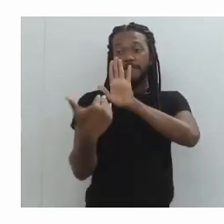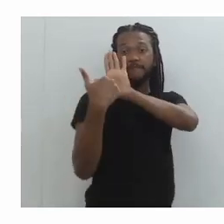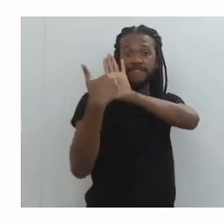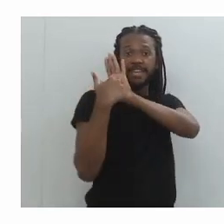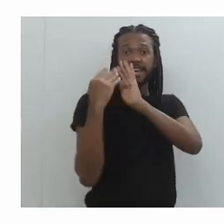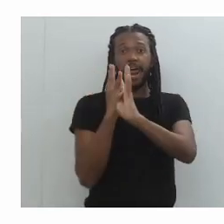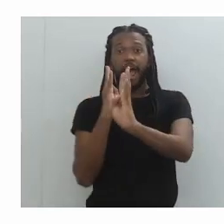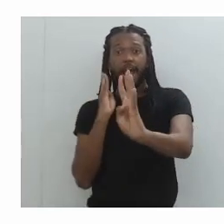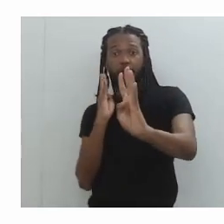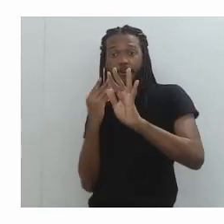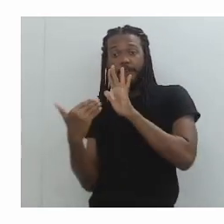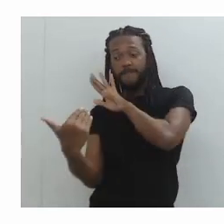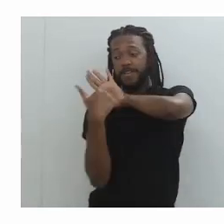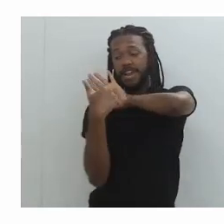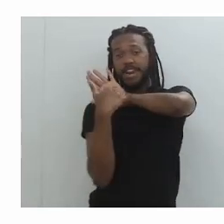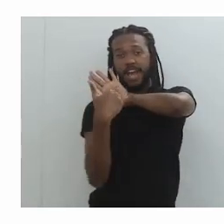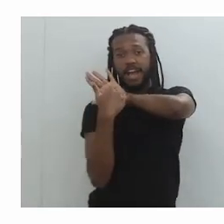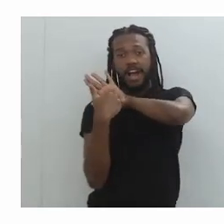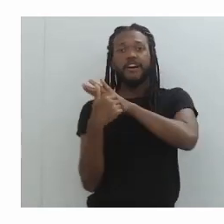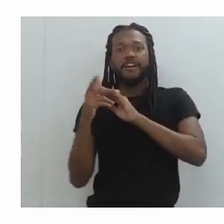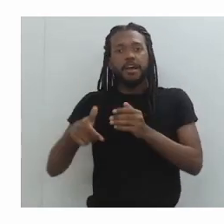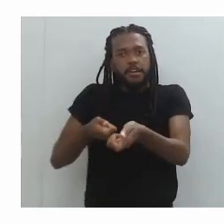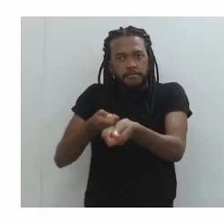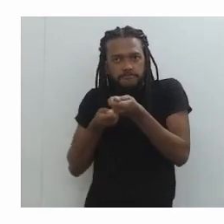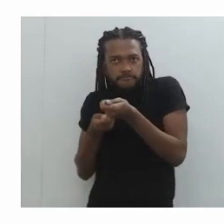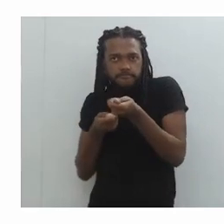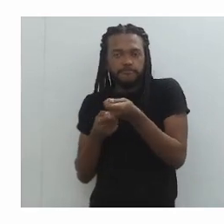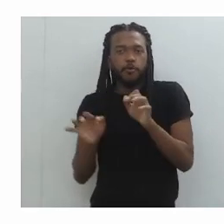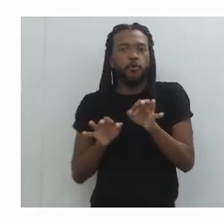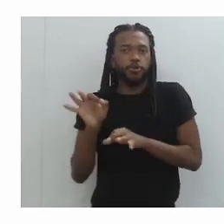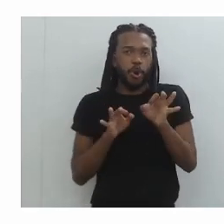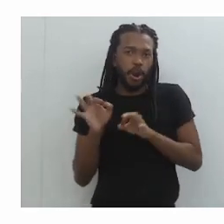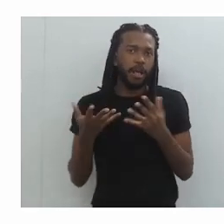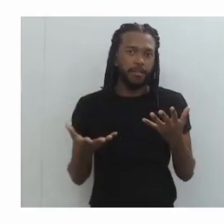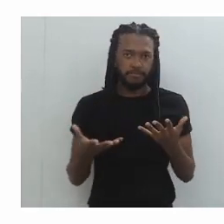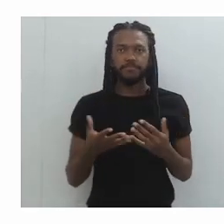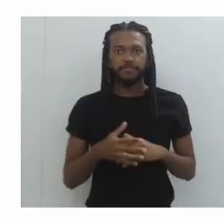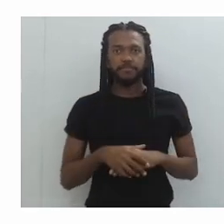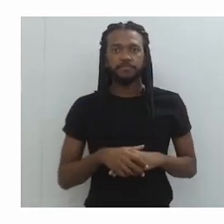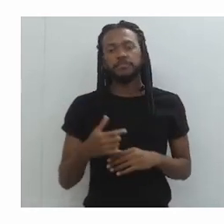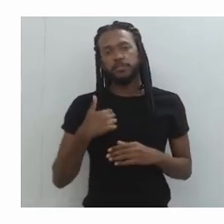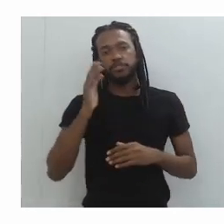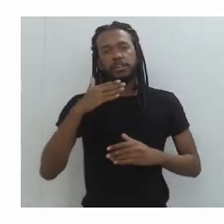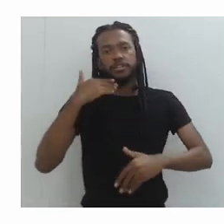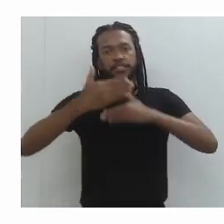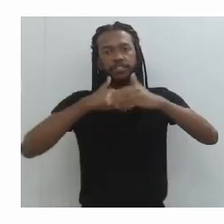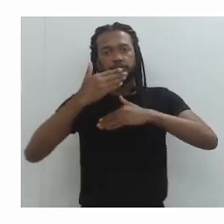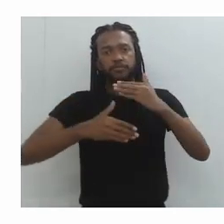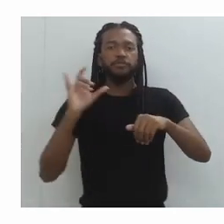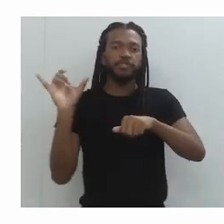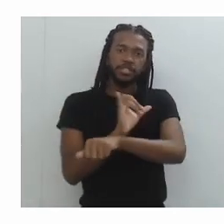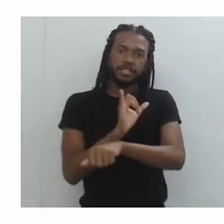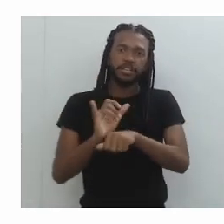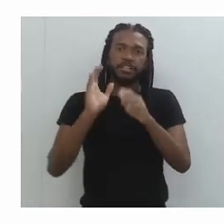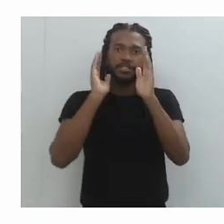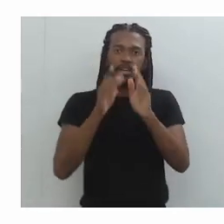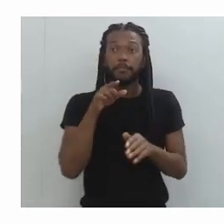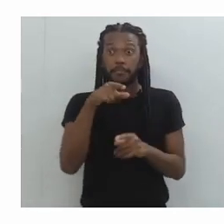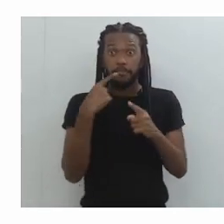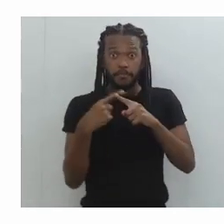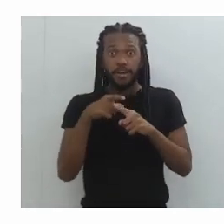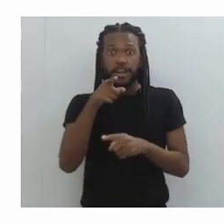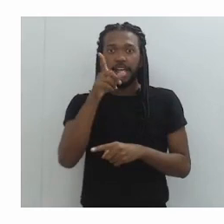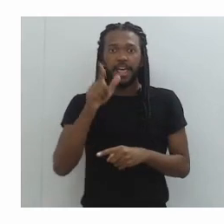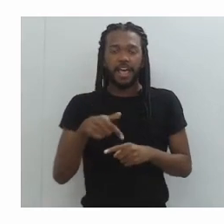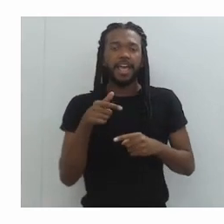final da corda para manter isso daí, né? Eu desenvolvo as estratégias, porque isso é uma estratégia. Eu